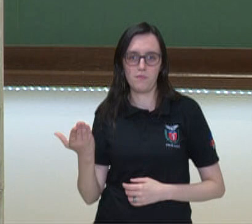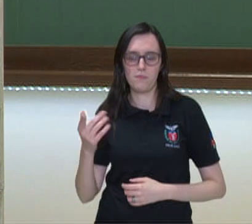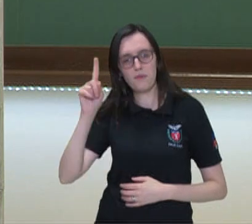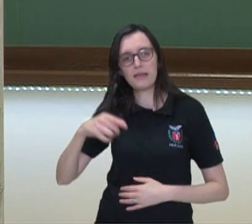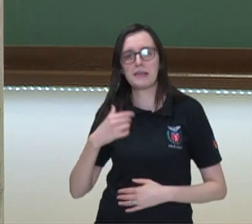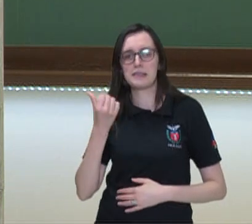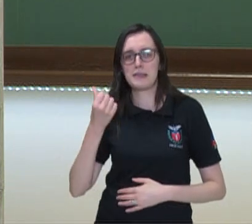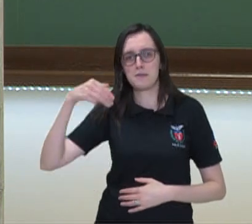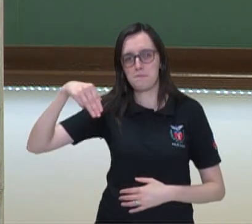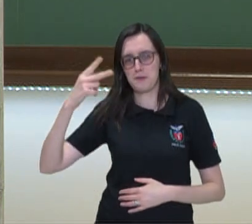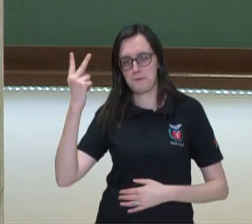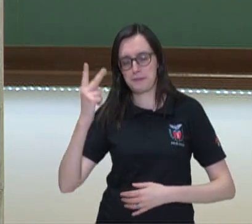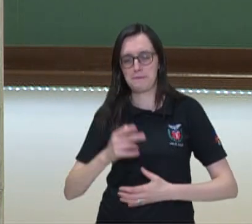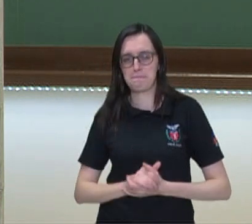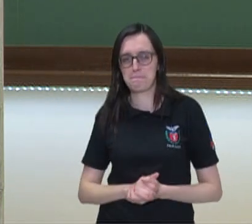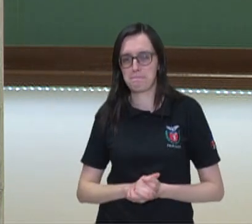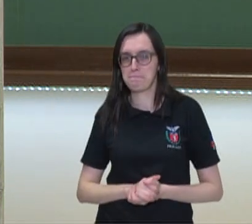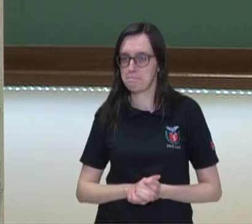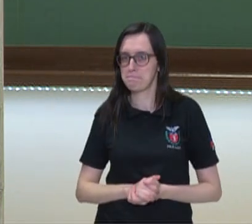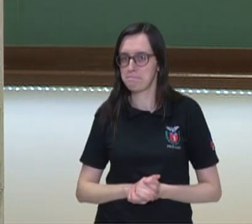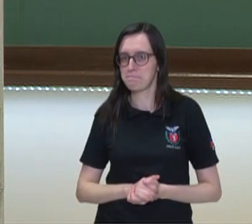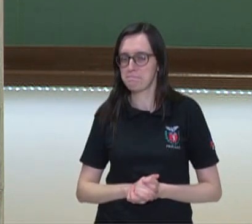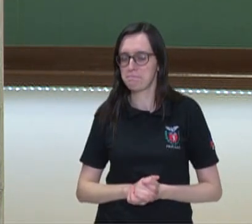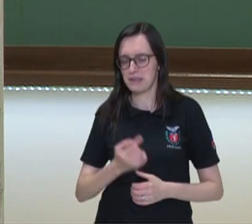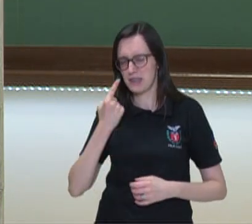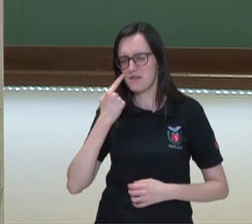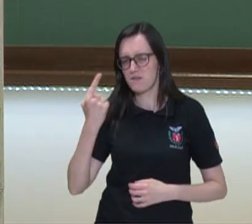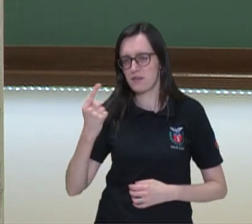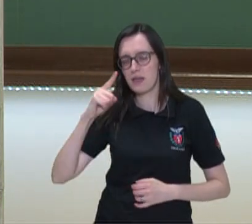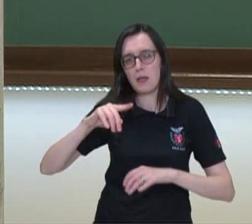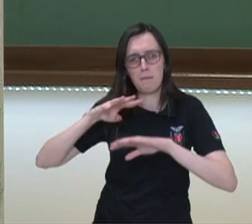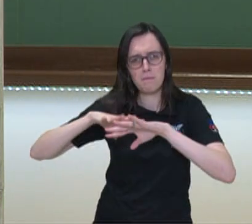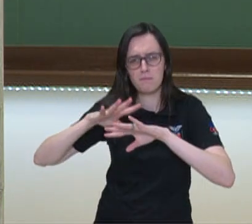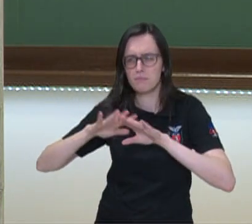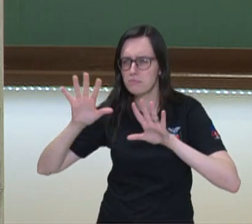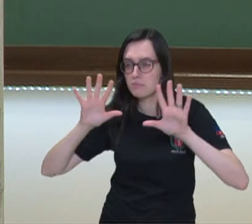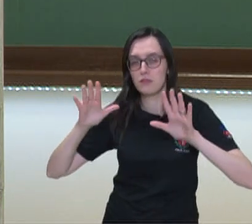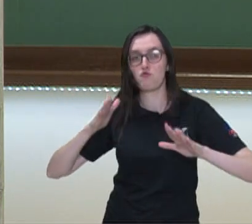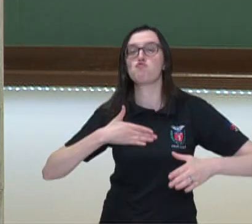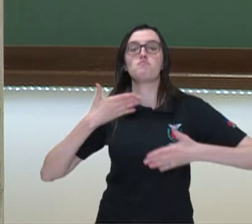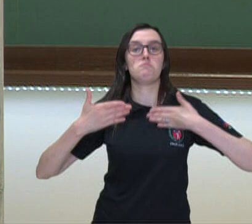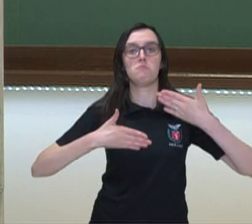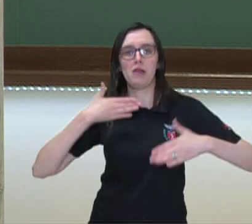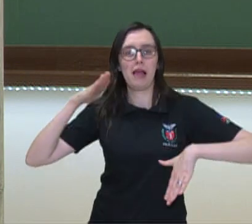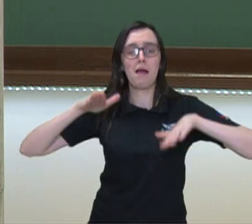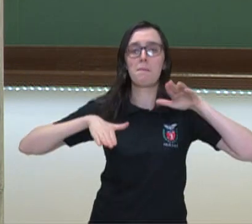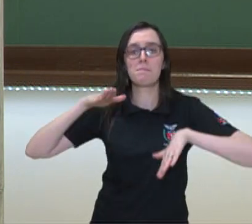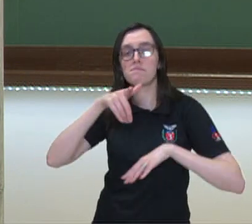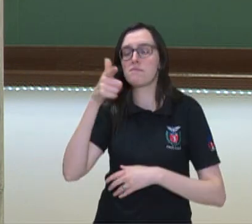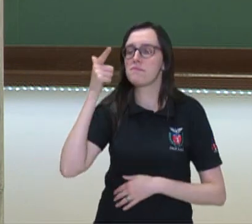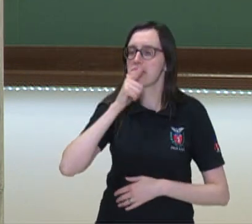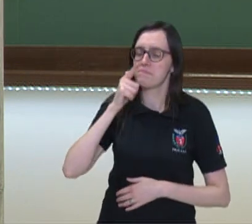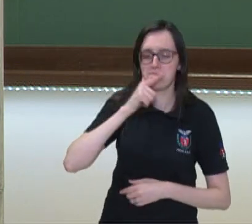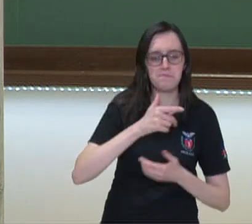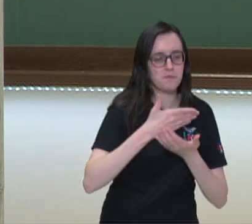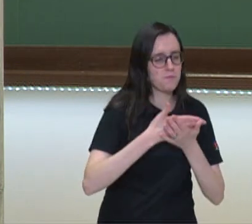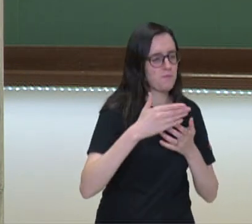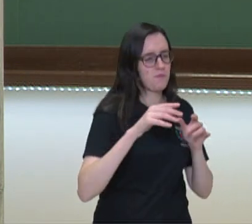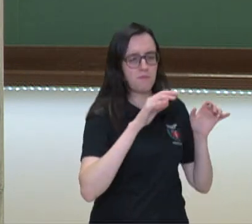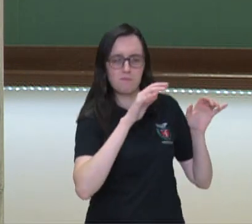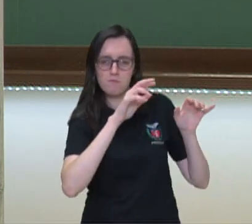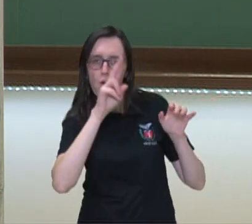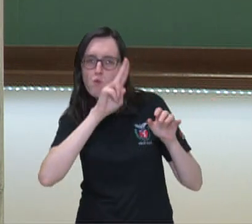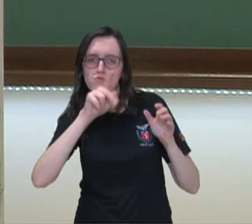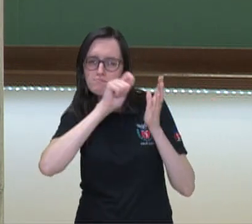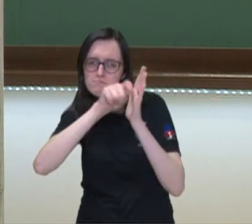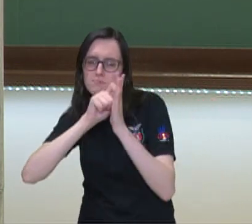no caso é os 6 metros quadrados. Tá? Então veja que a matemática é cheia dessas surpresas. Às vezes você começa trabalhando com